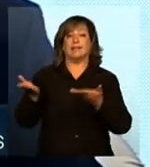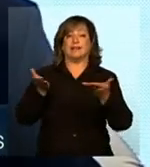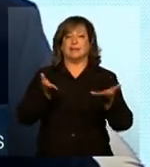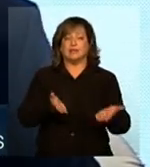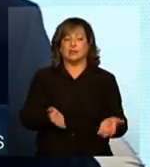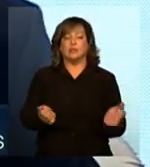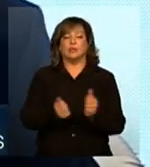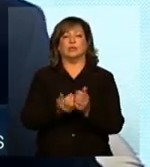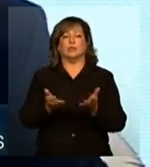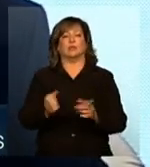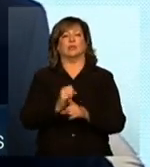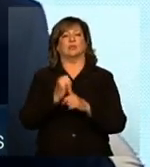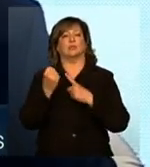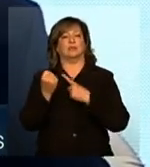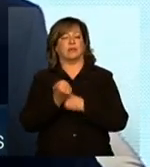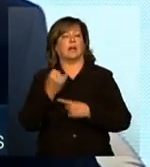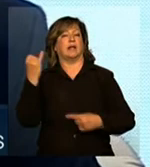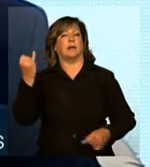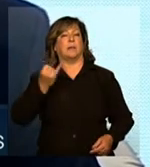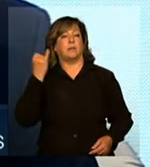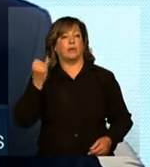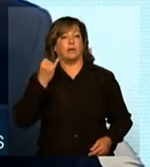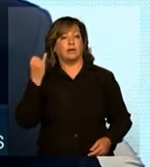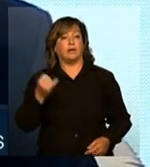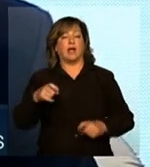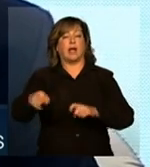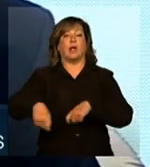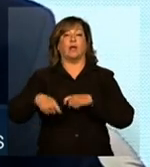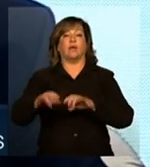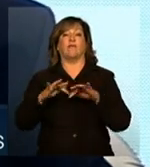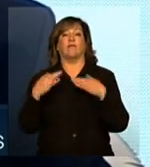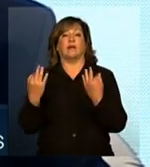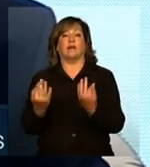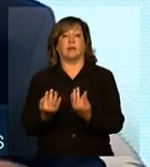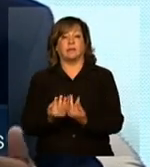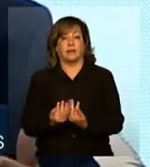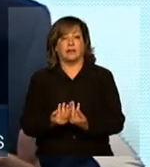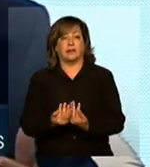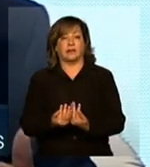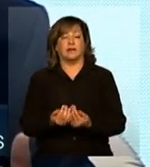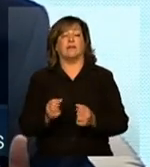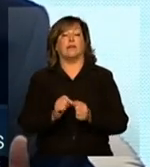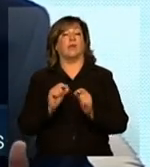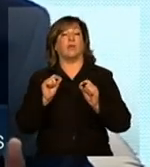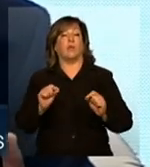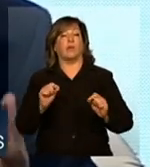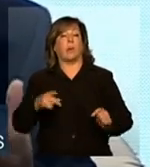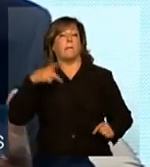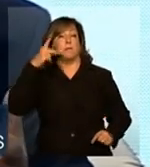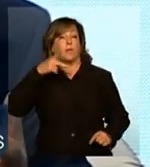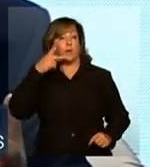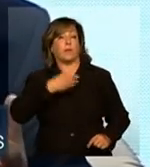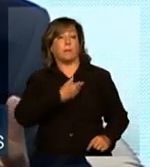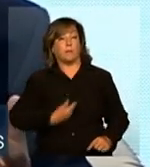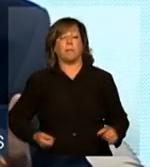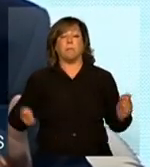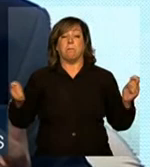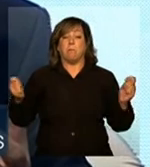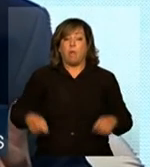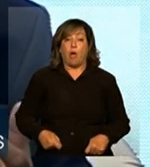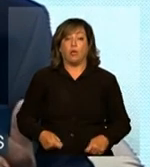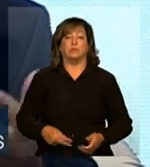conjunto da sociedade a importância da agricultura familiar e fazer com que políticas públicas possam se